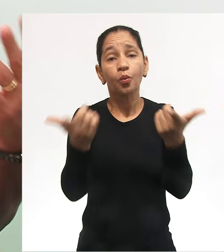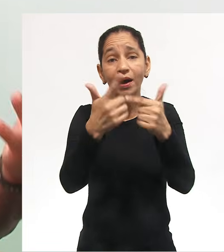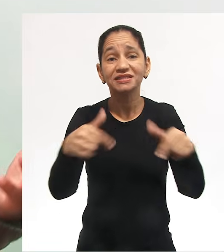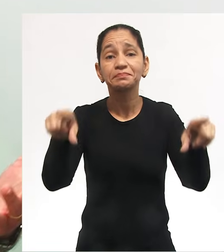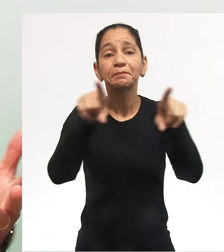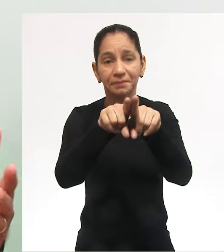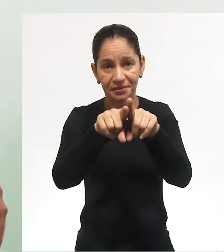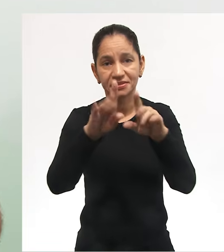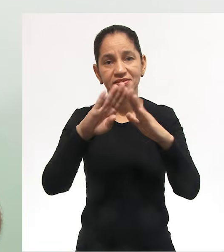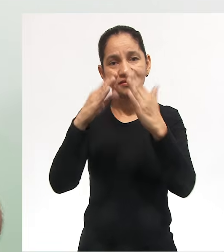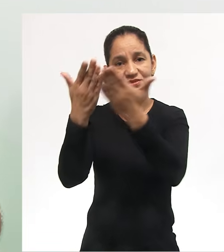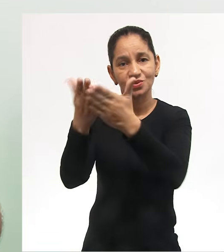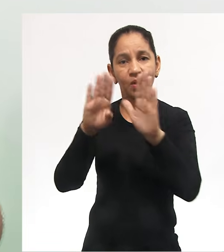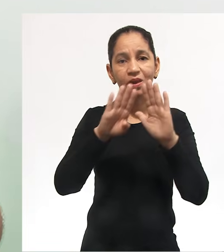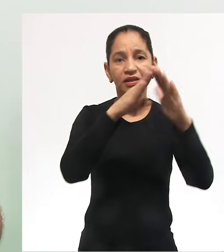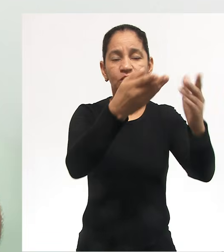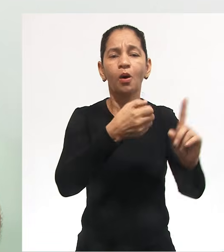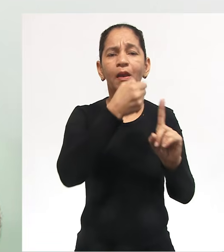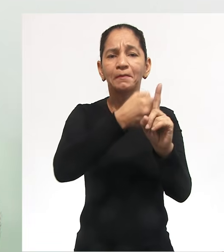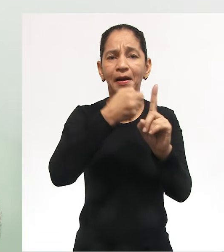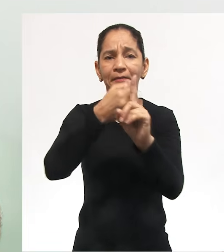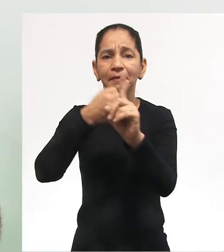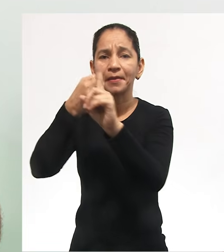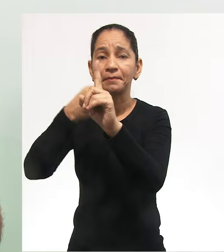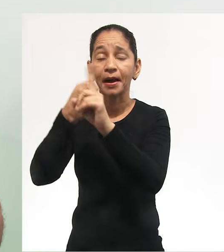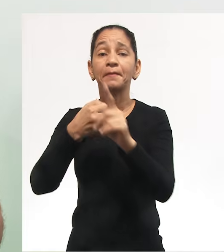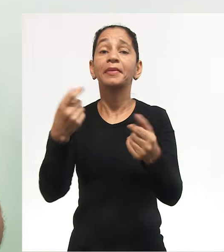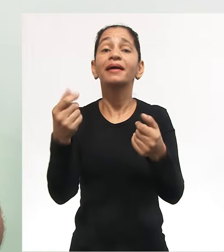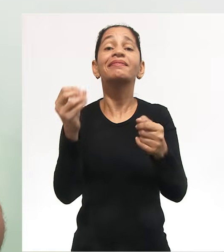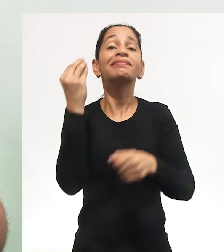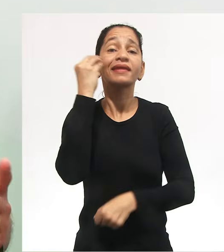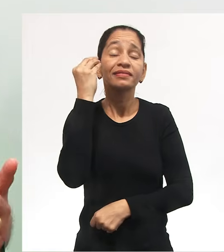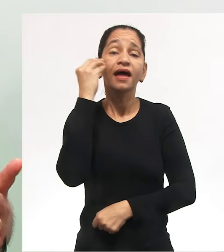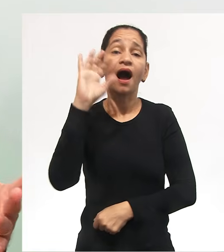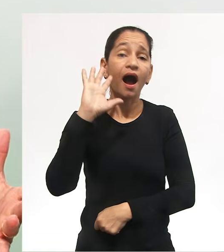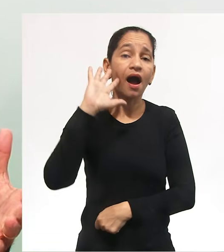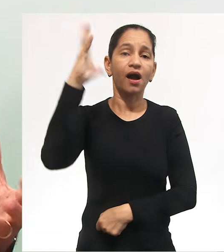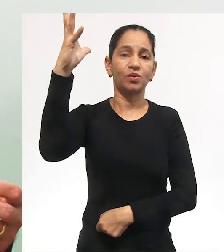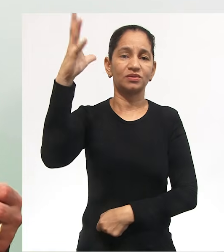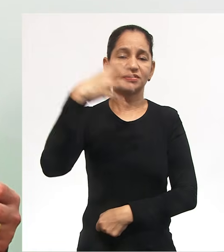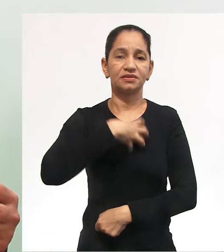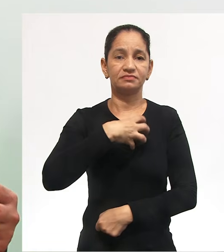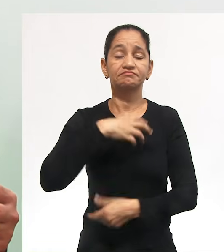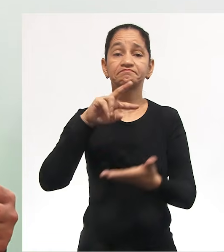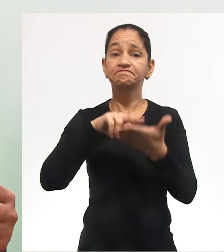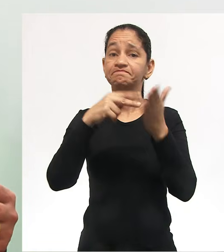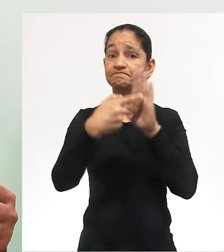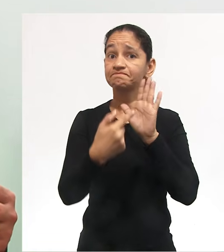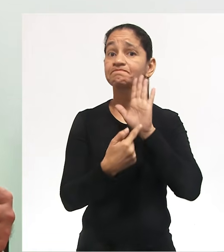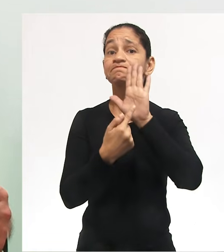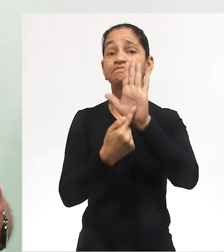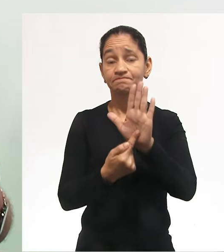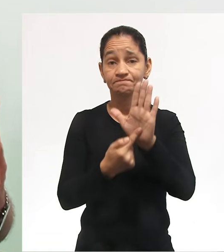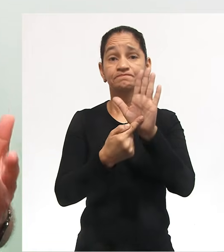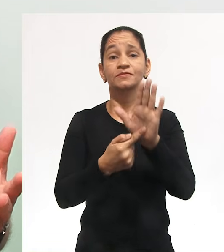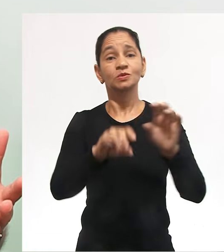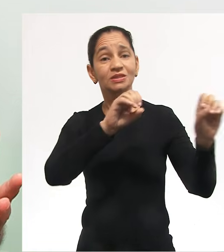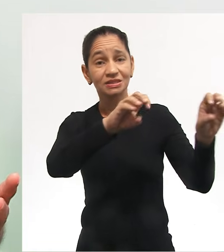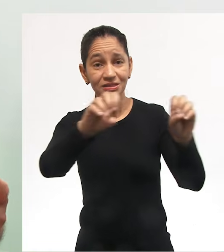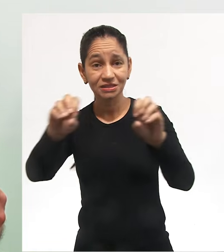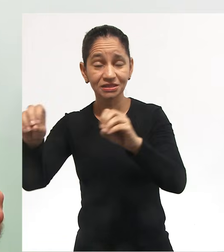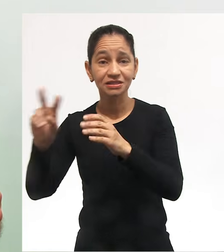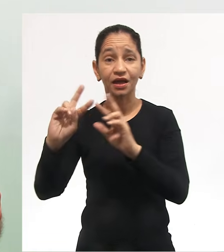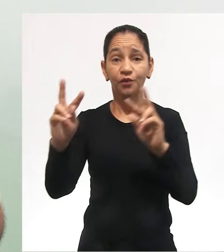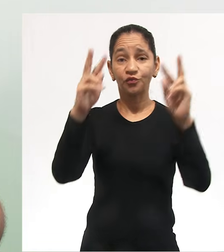Itapuã, as professoras estão batalhando aí para que aconteça, e tornando significativa o processo